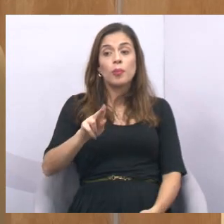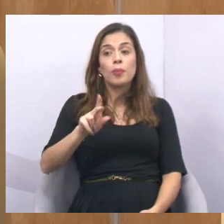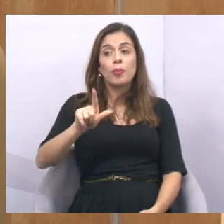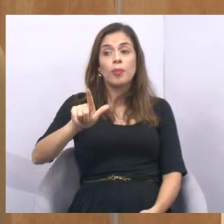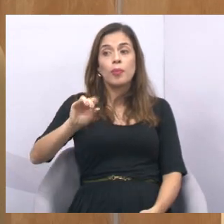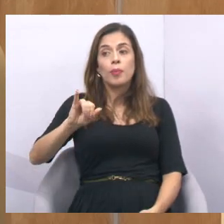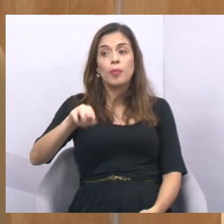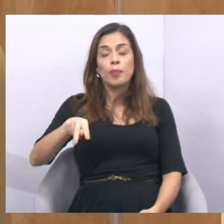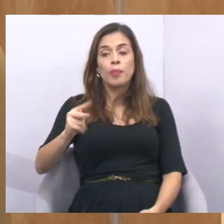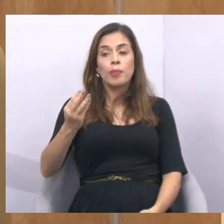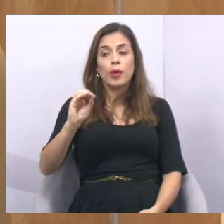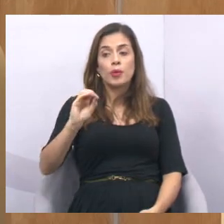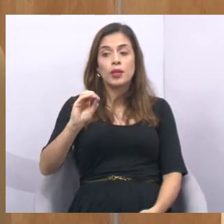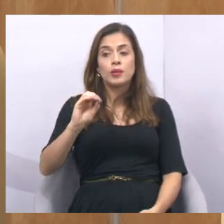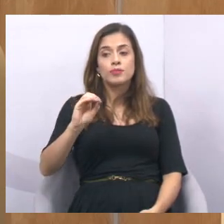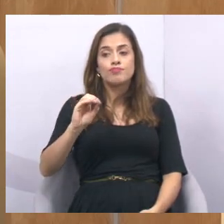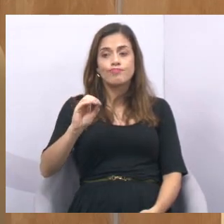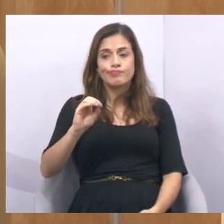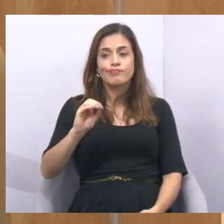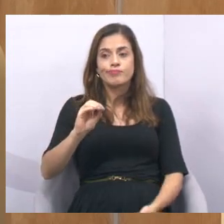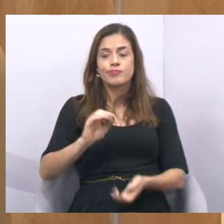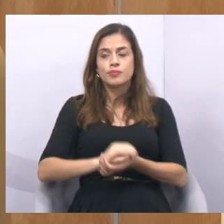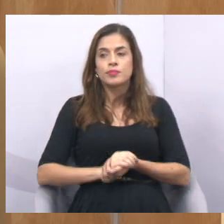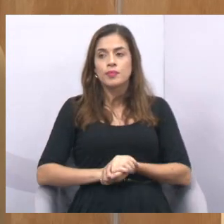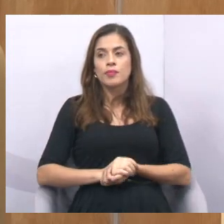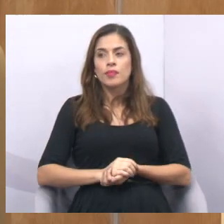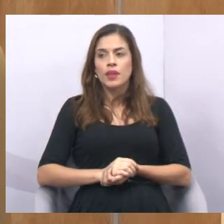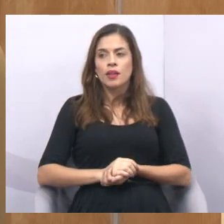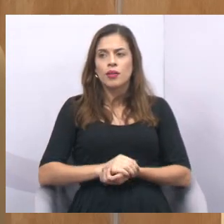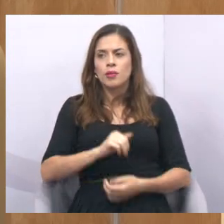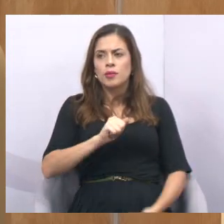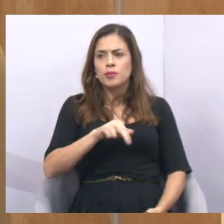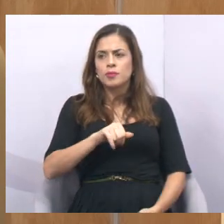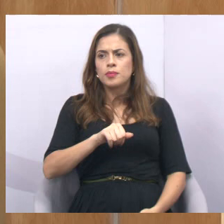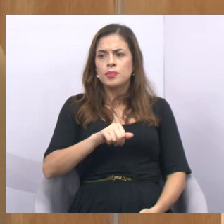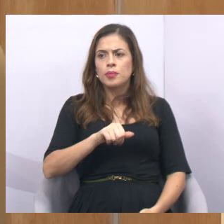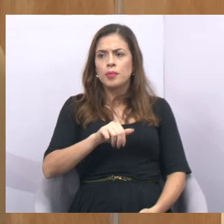de minha máxima confiança. O Malik,